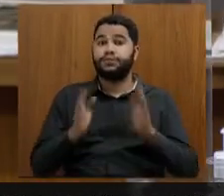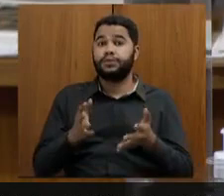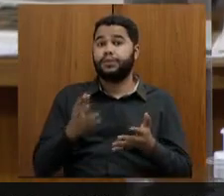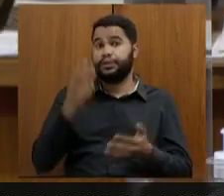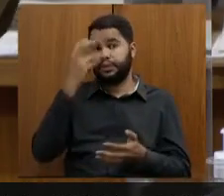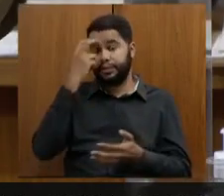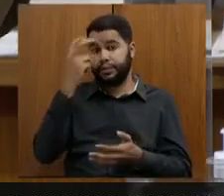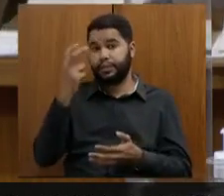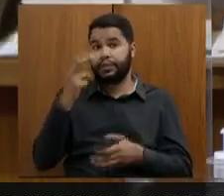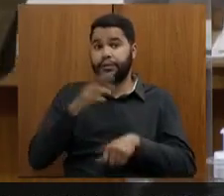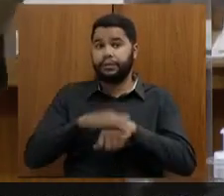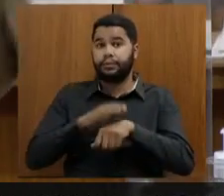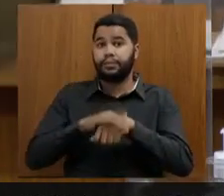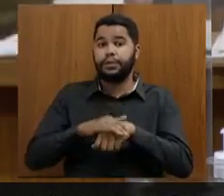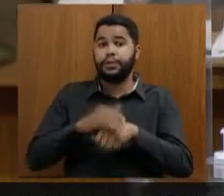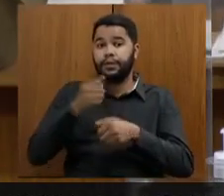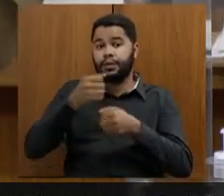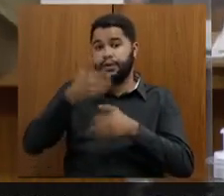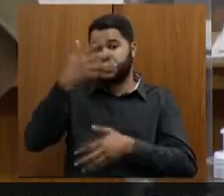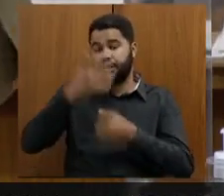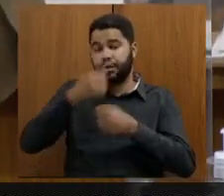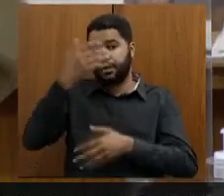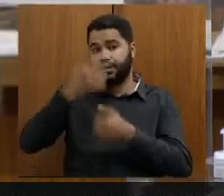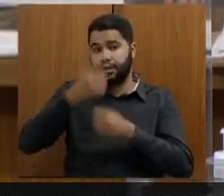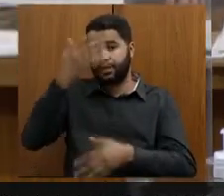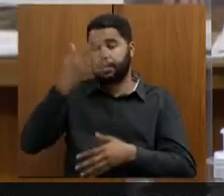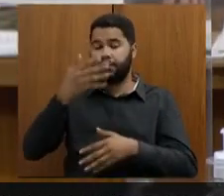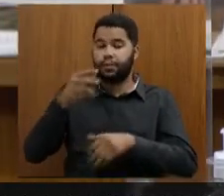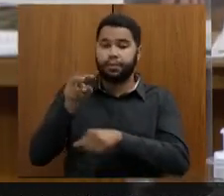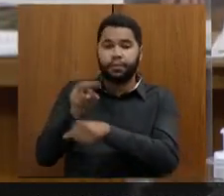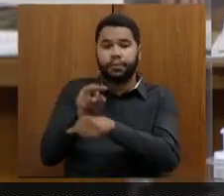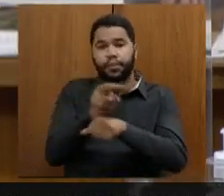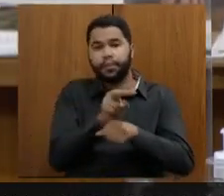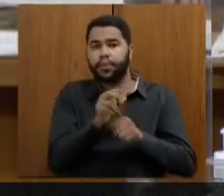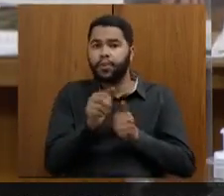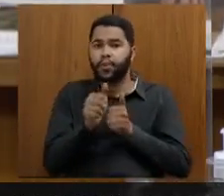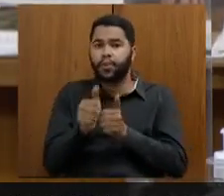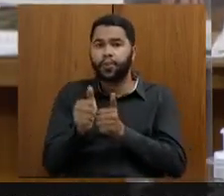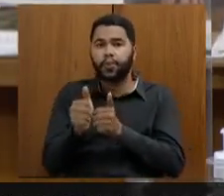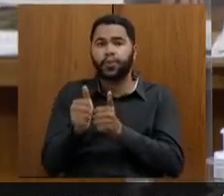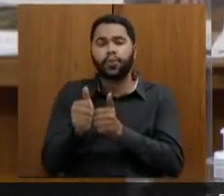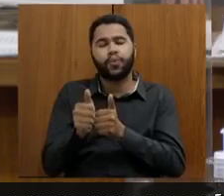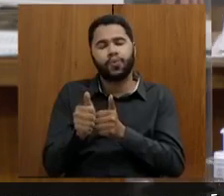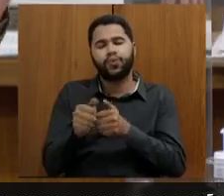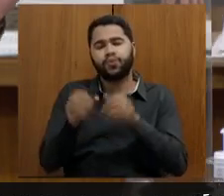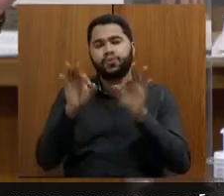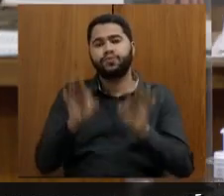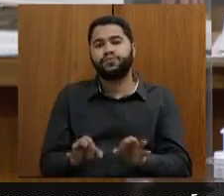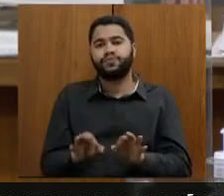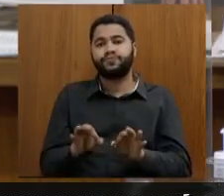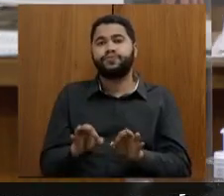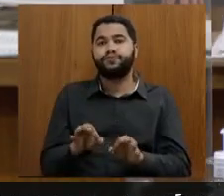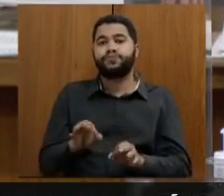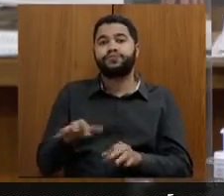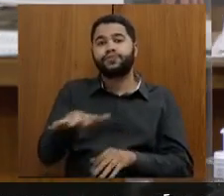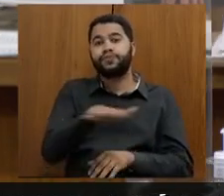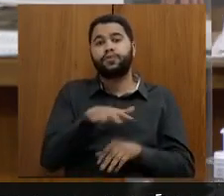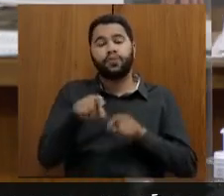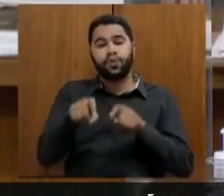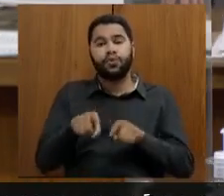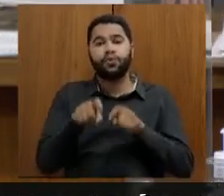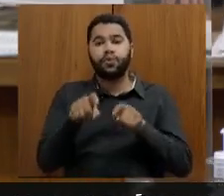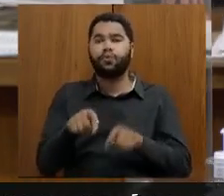inteligência hoje para pegar essas esses dados monitorar acompanhar Então tá sendo muito eficiente na Patrulha rural